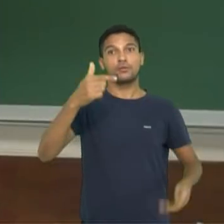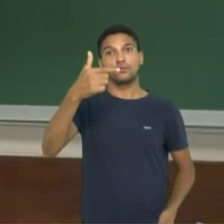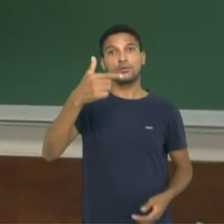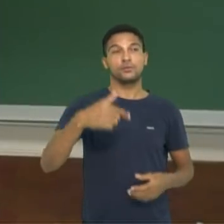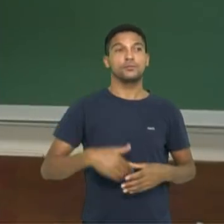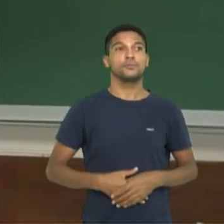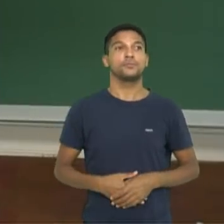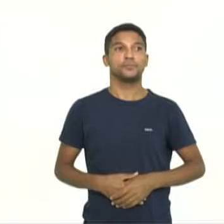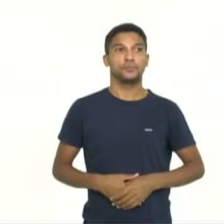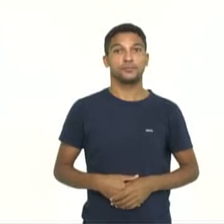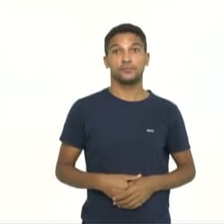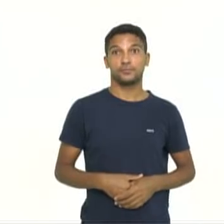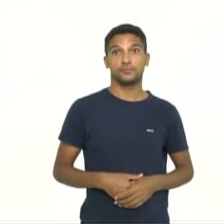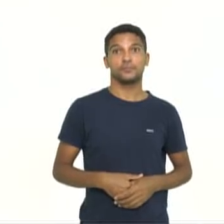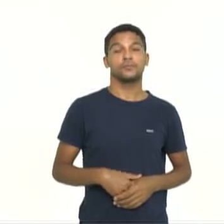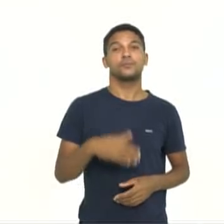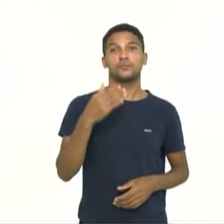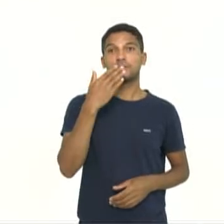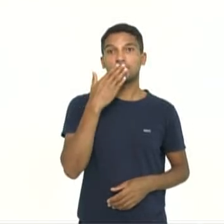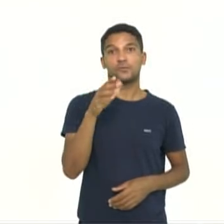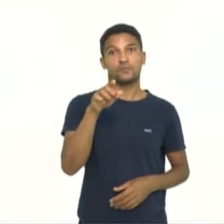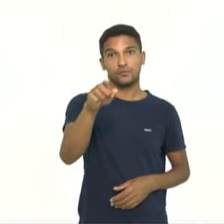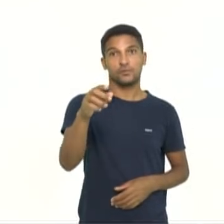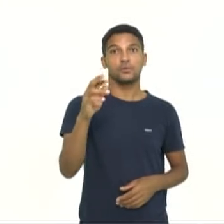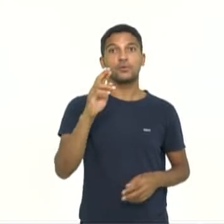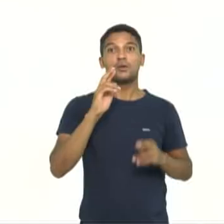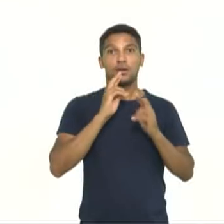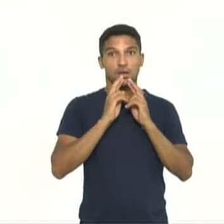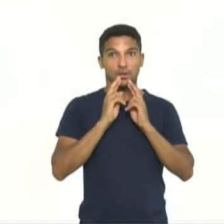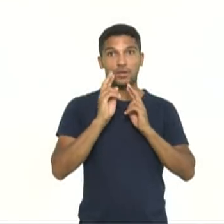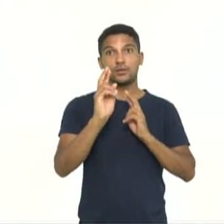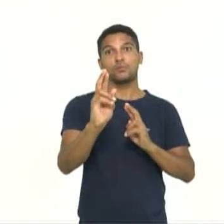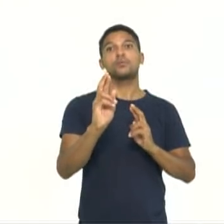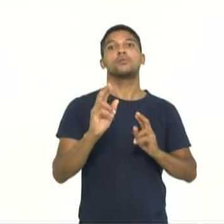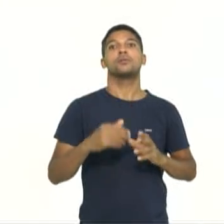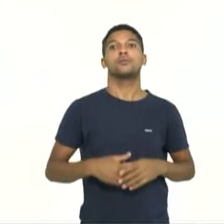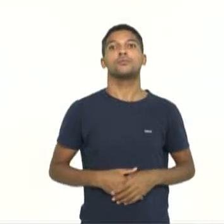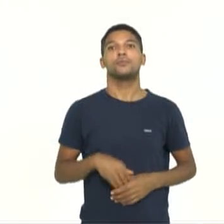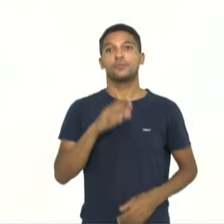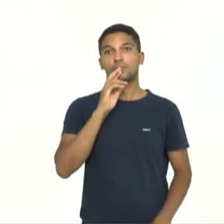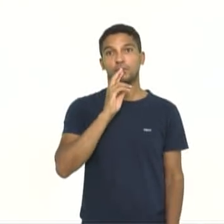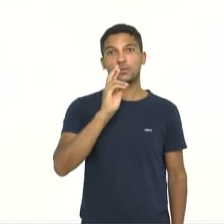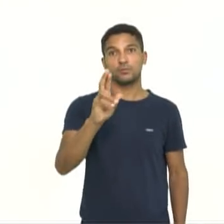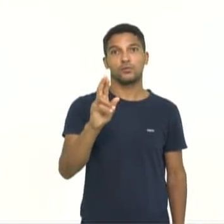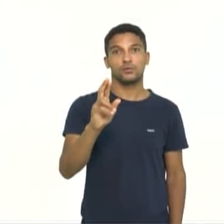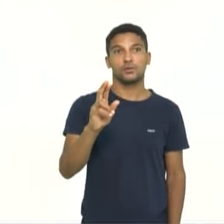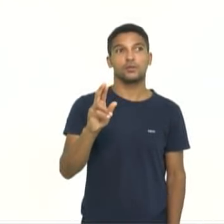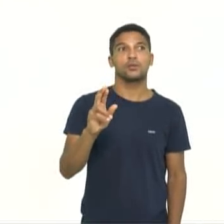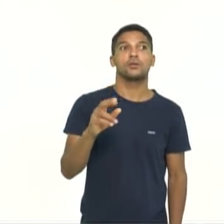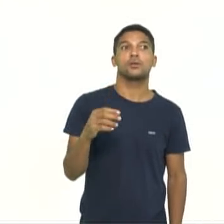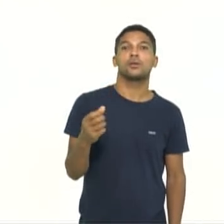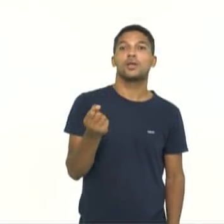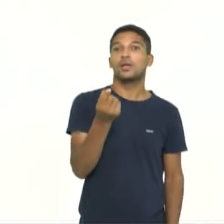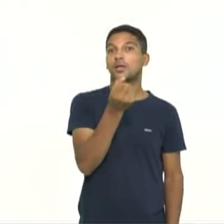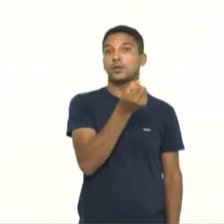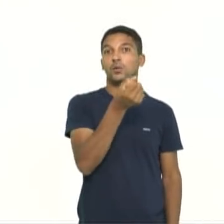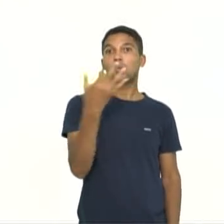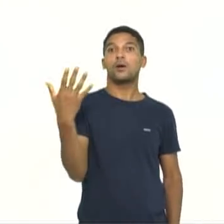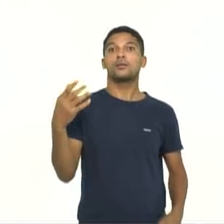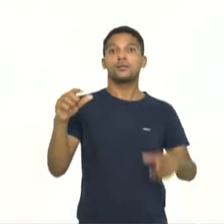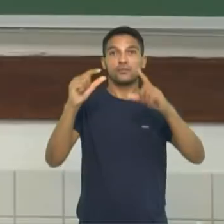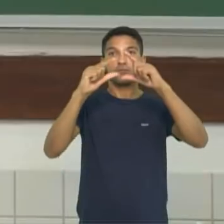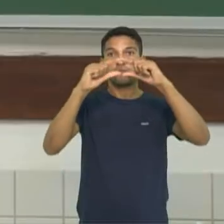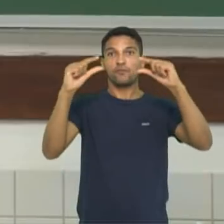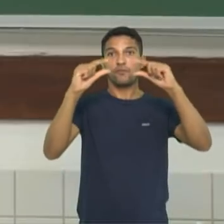pedir para vocês responderem, dentro dos parênteses, quantas orações possuem os períodos abaixo, né? Então, vocês